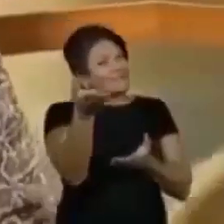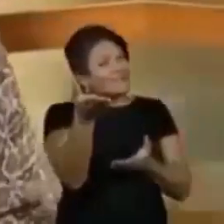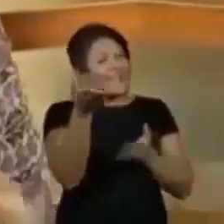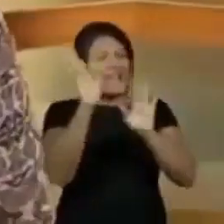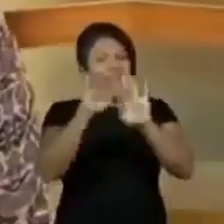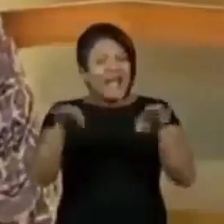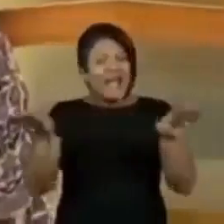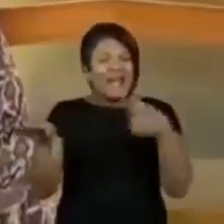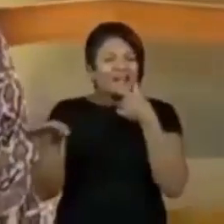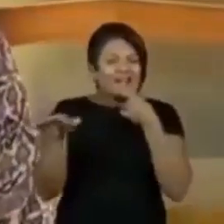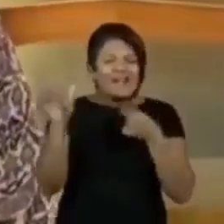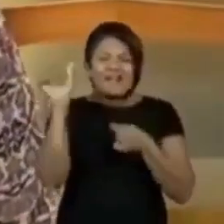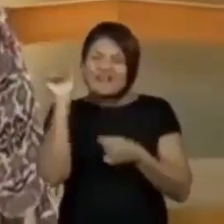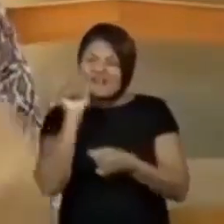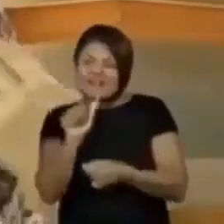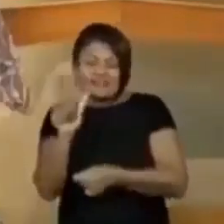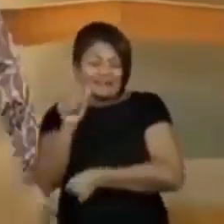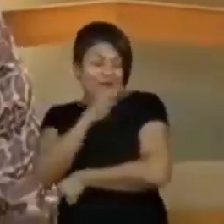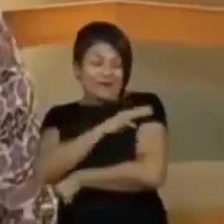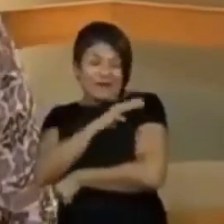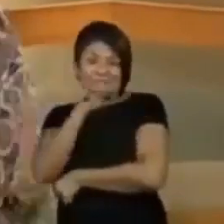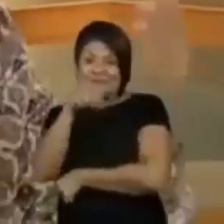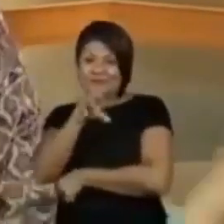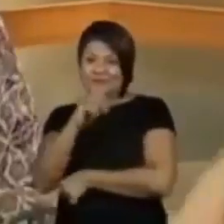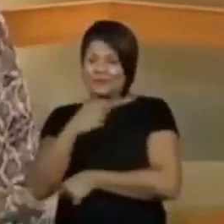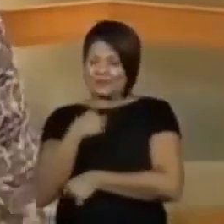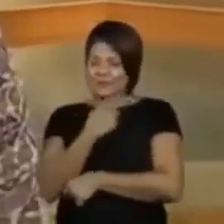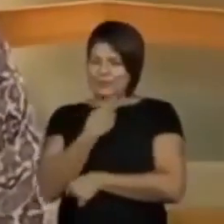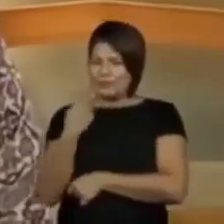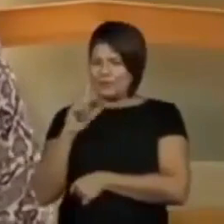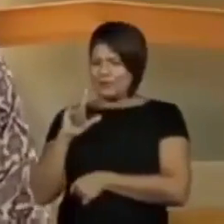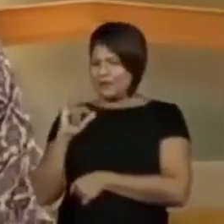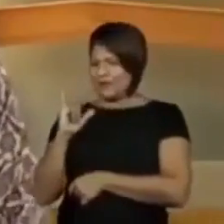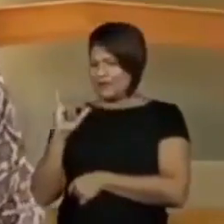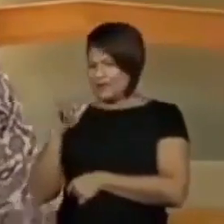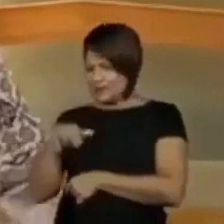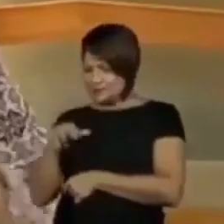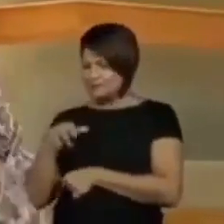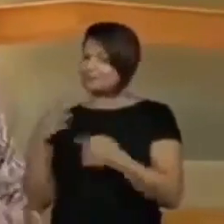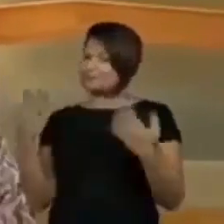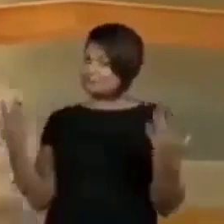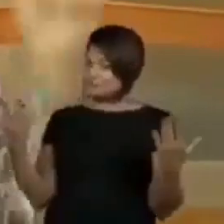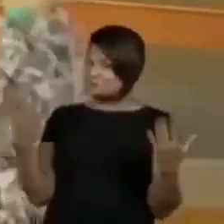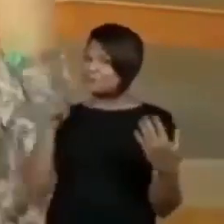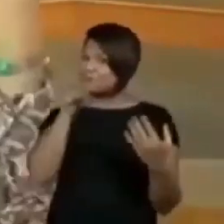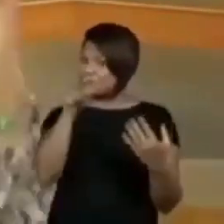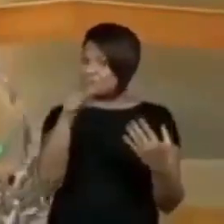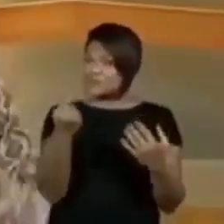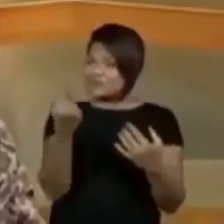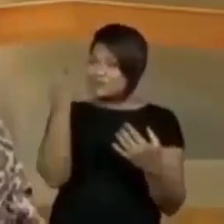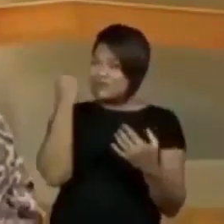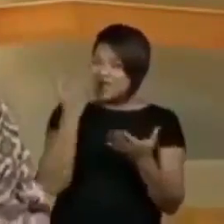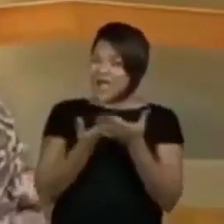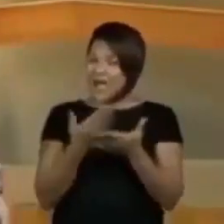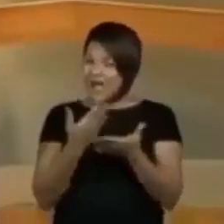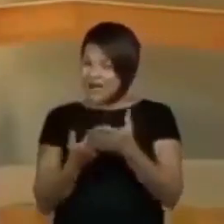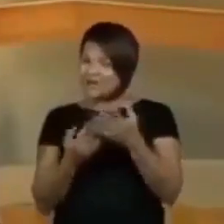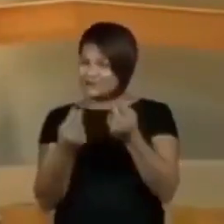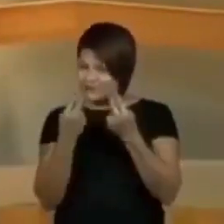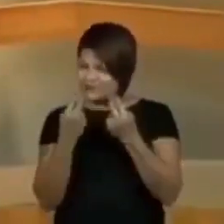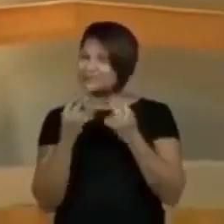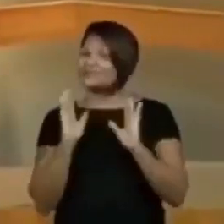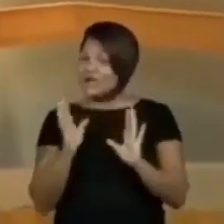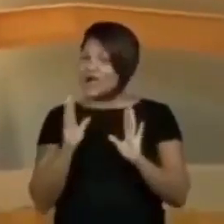e aluna do 4º ano. Eu sou a professora Lilian Barbosa e você já teve aí uma aula. Então, é